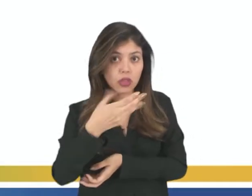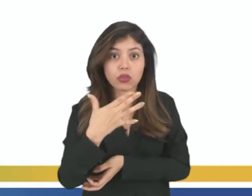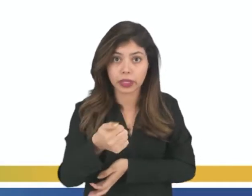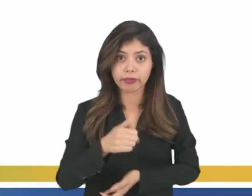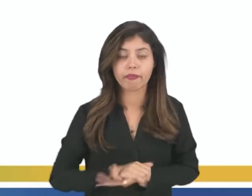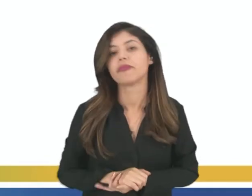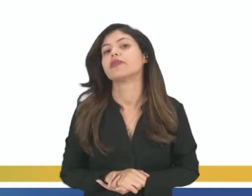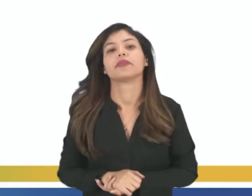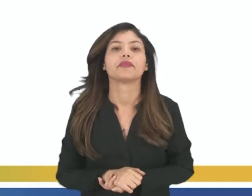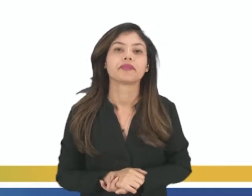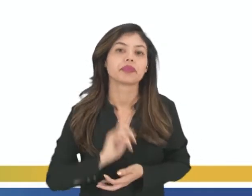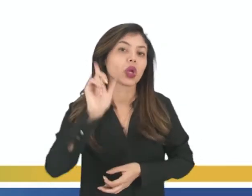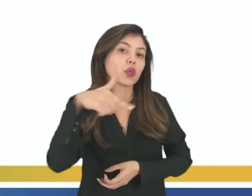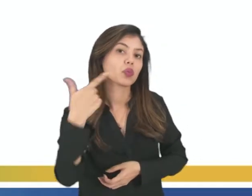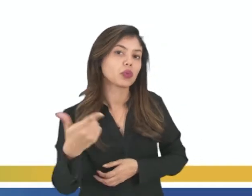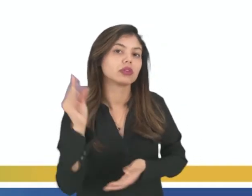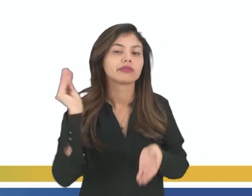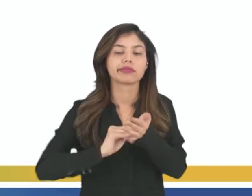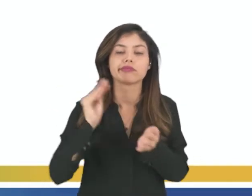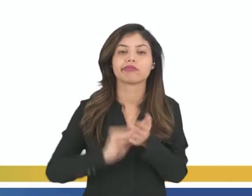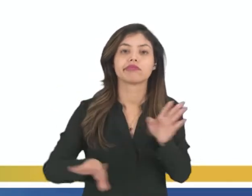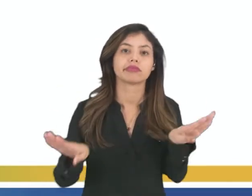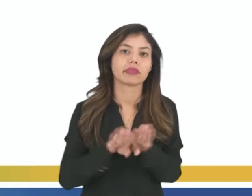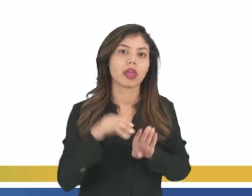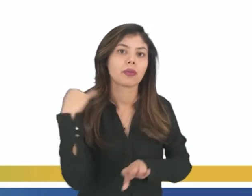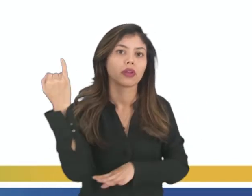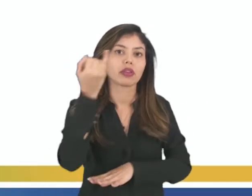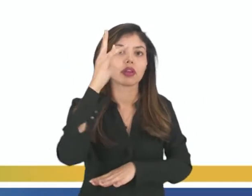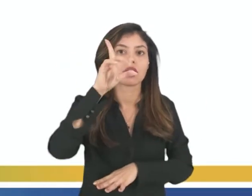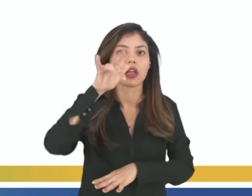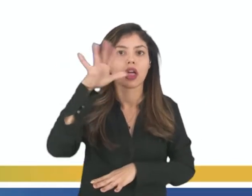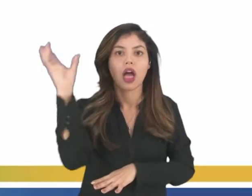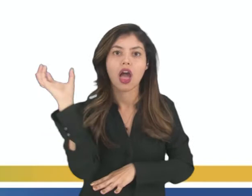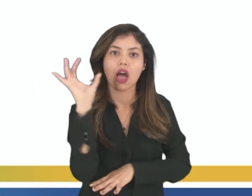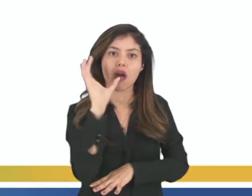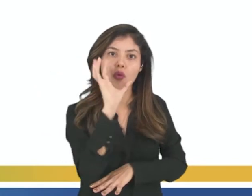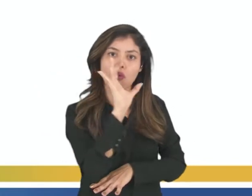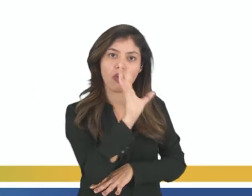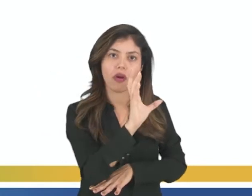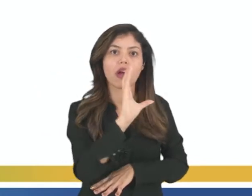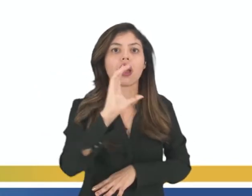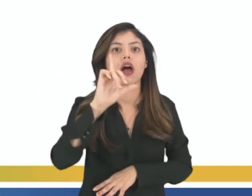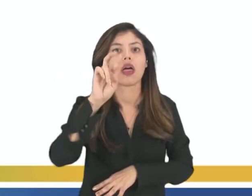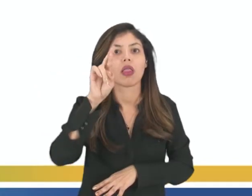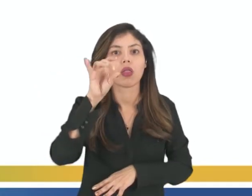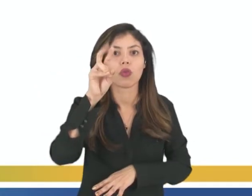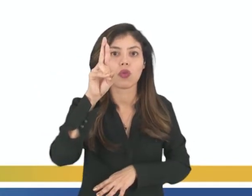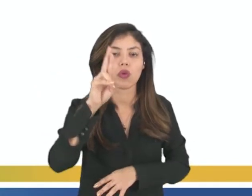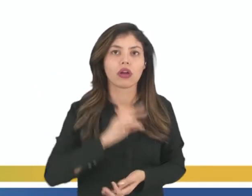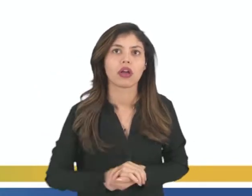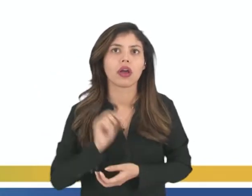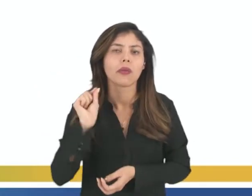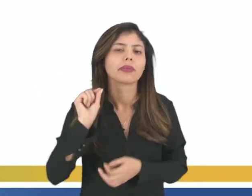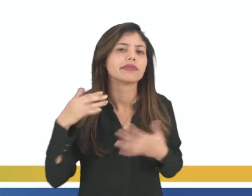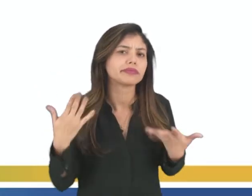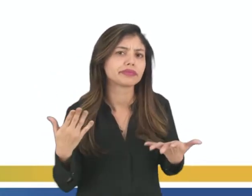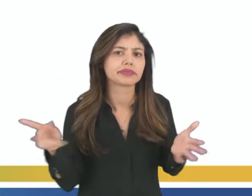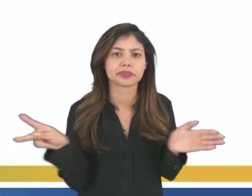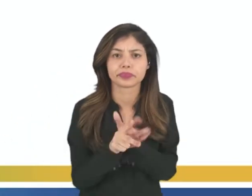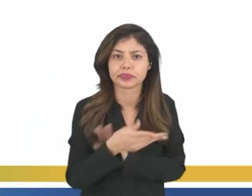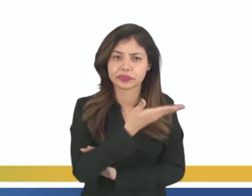bem? Então nós temos um outro fator importante, que é a palavra calor aqui no produto. Essa palavrinha calor aqui no